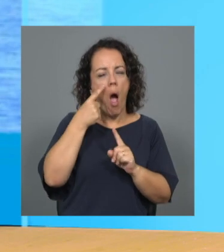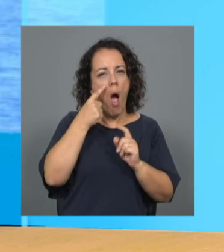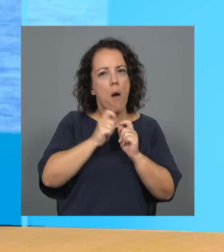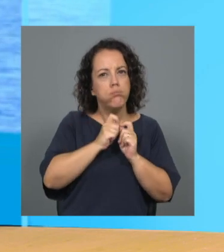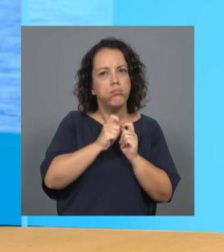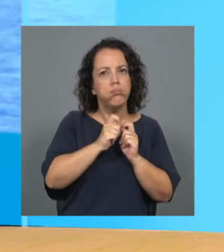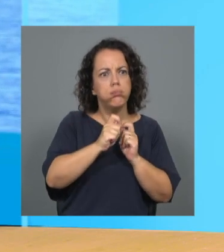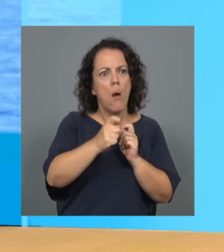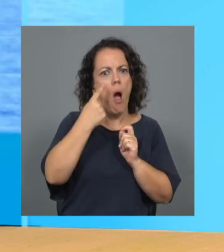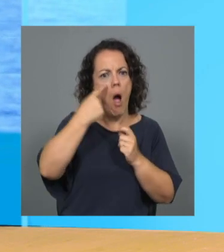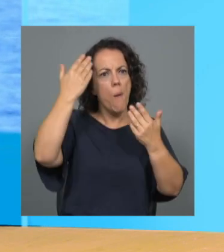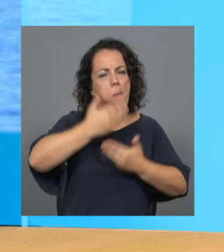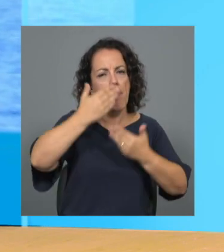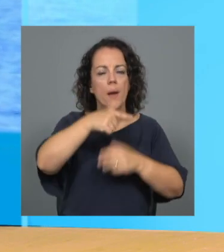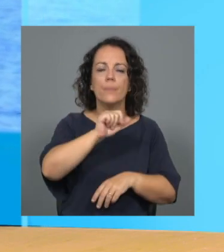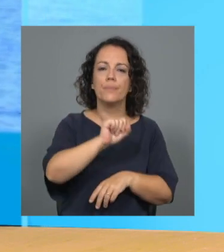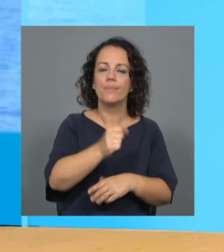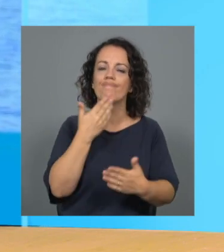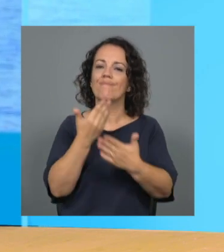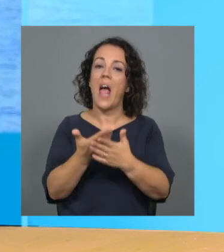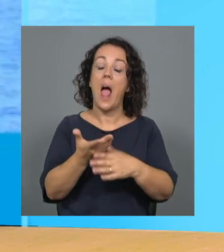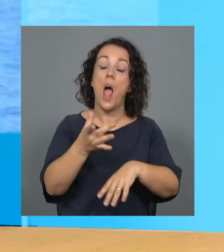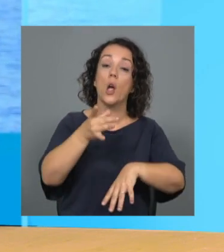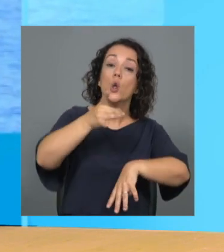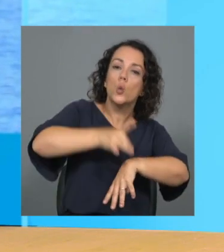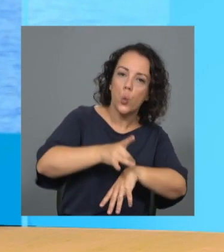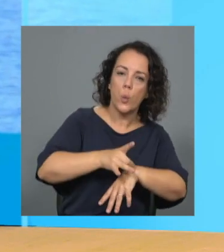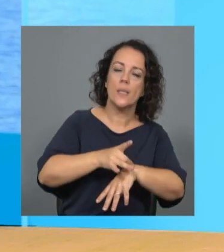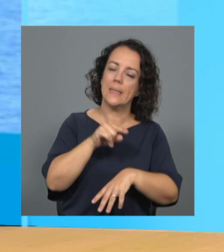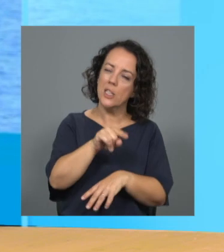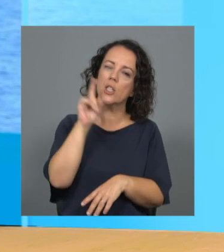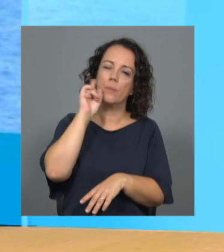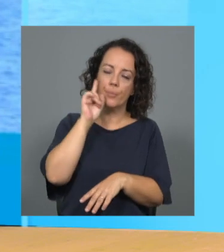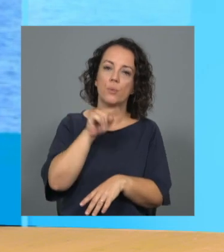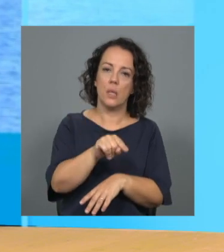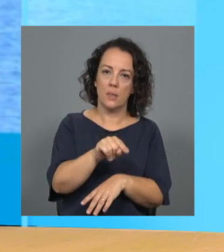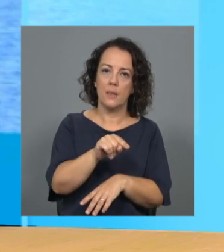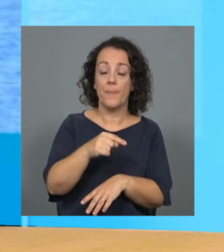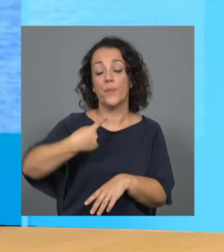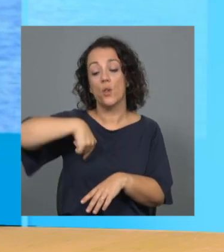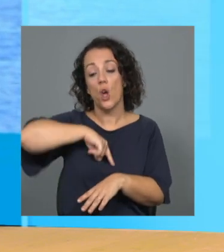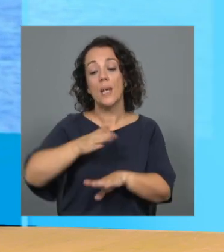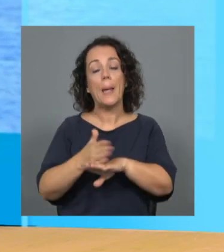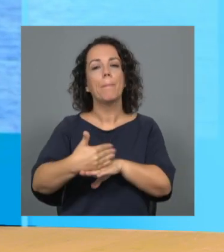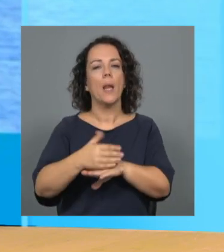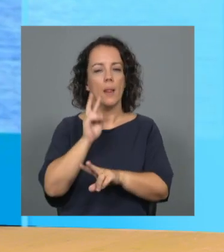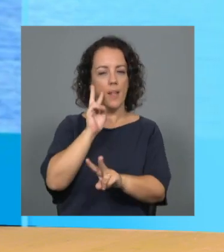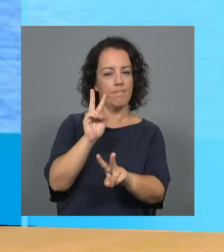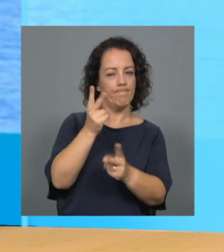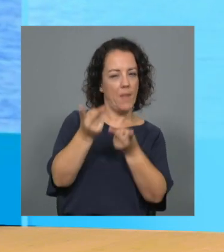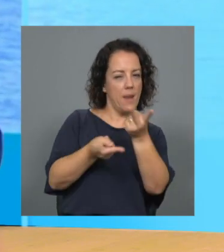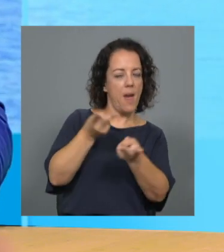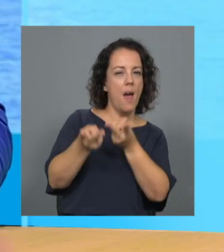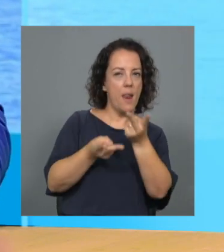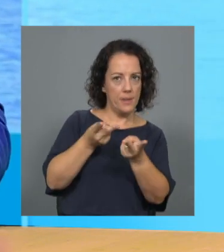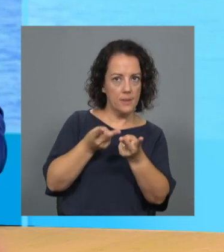de muito tempo, já se torna luto patológico. E aí, sim, é importante. E era também nesse sentido que o nosso Gabinete de Apoio ao Luto fazia esse despiste. Portanto, os